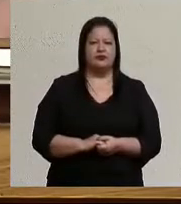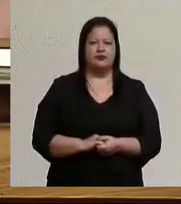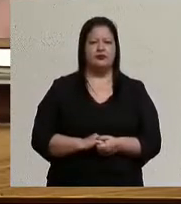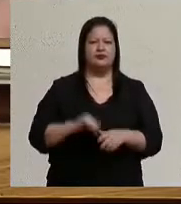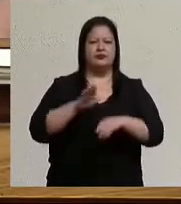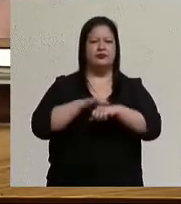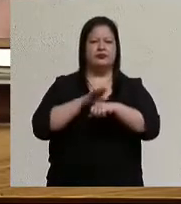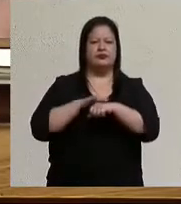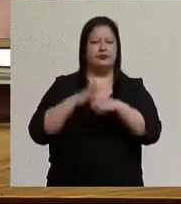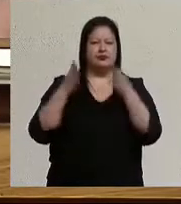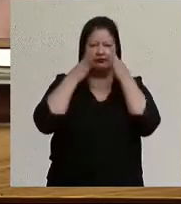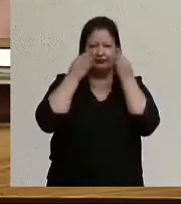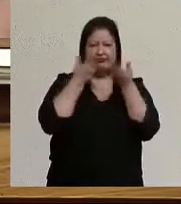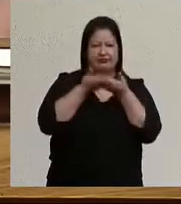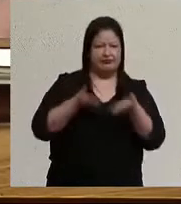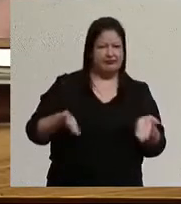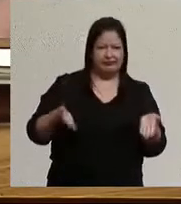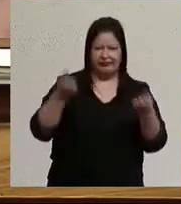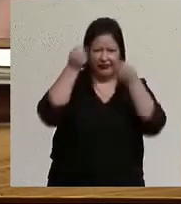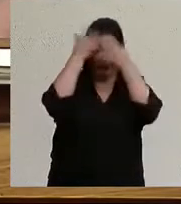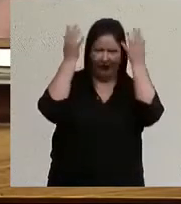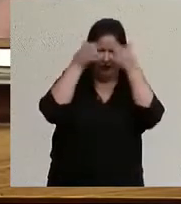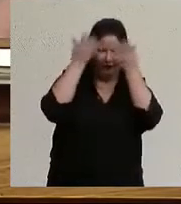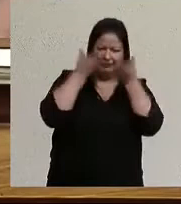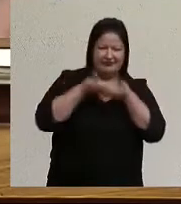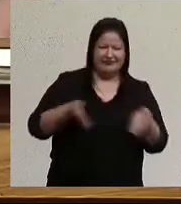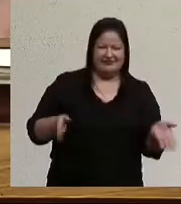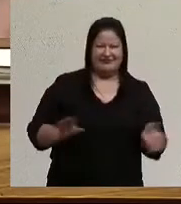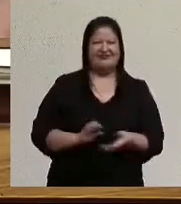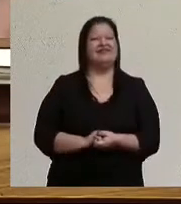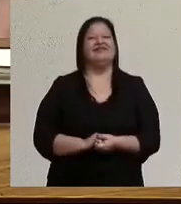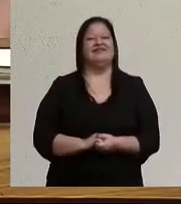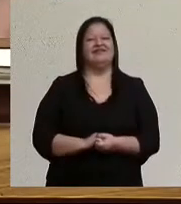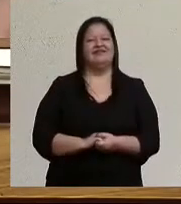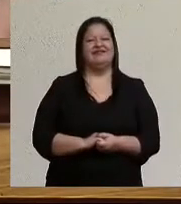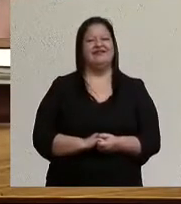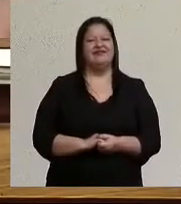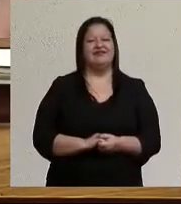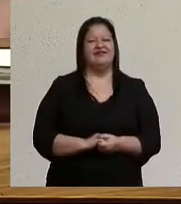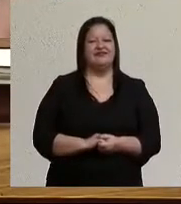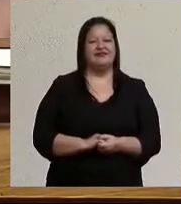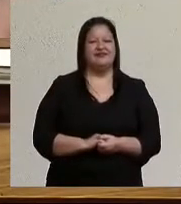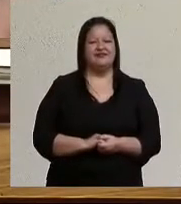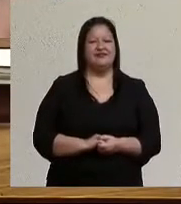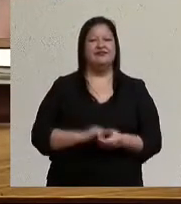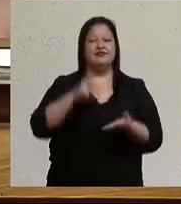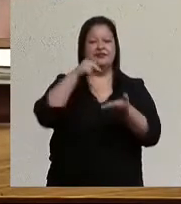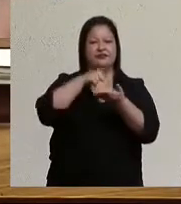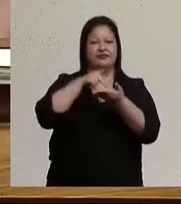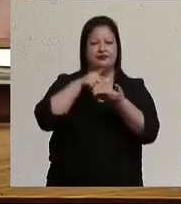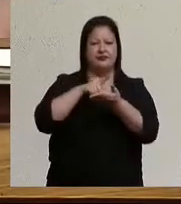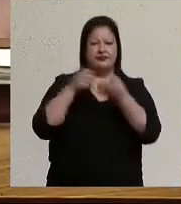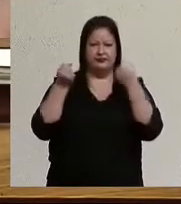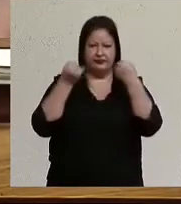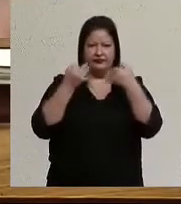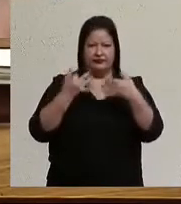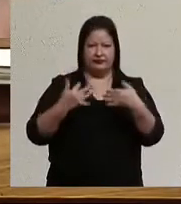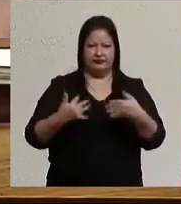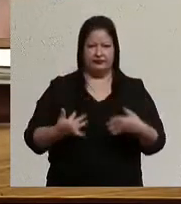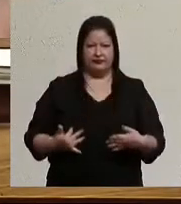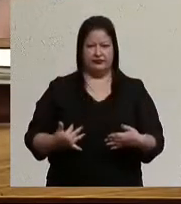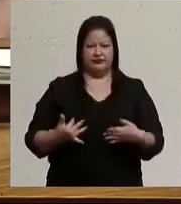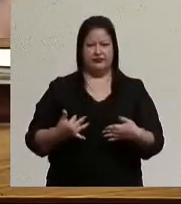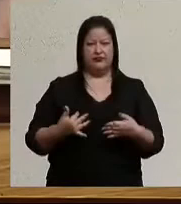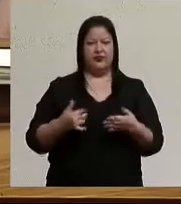que mais aqui que eu me desconcentrei hoje eu tô com a cabeça um pouco avoada assim referente a questão